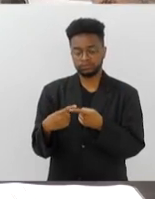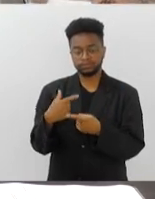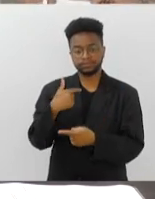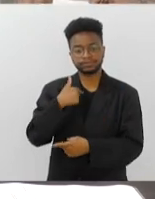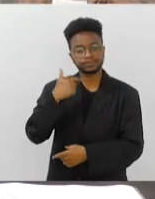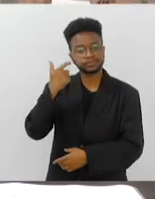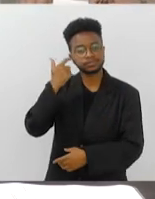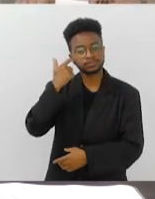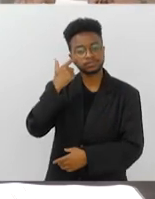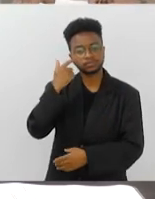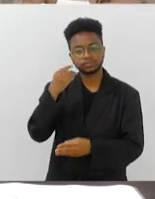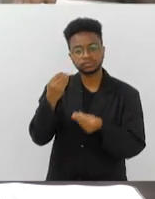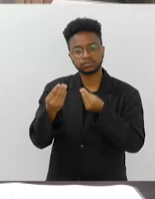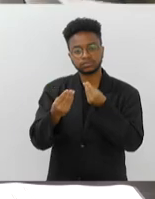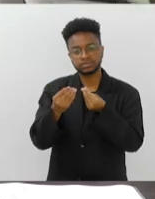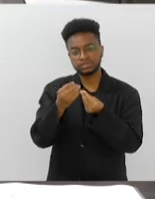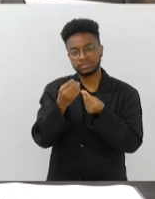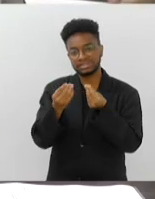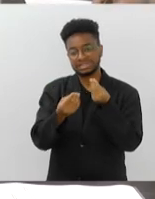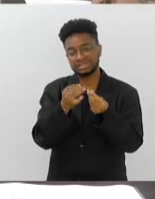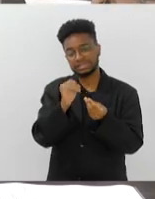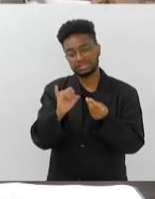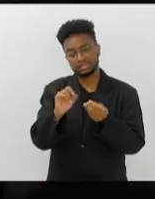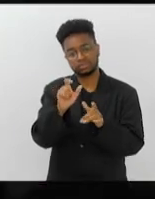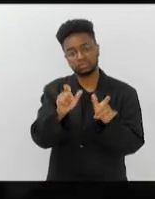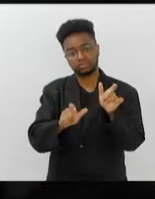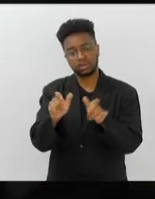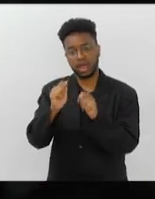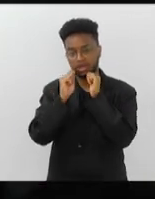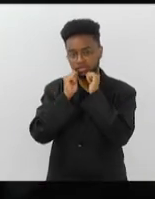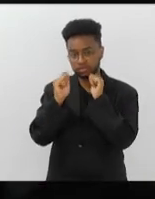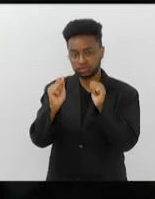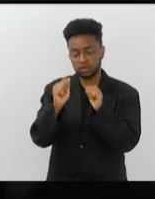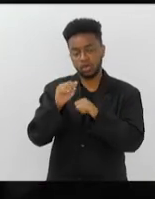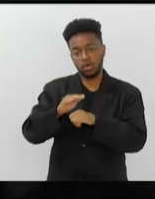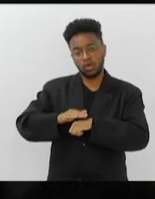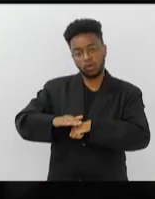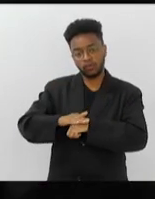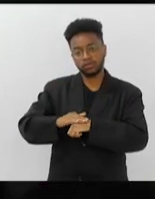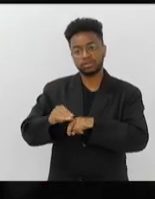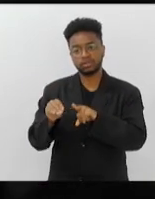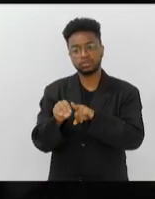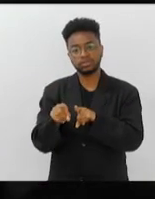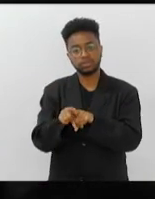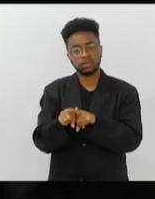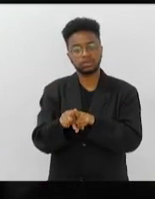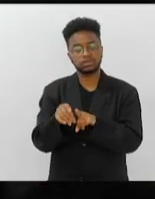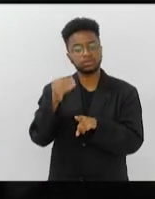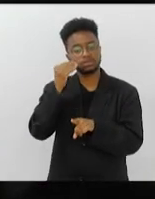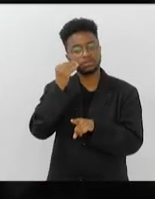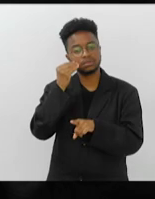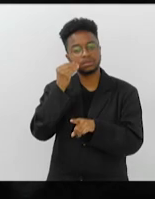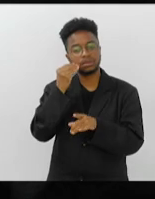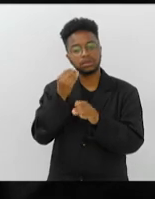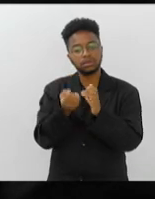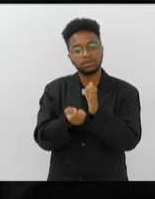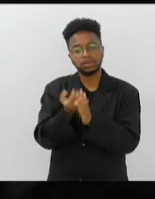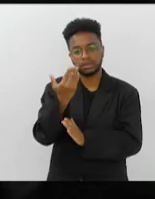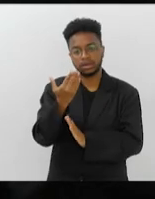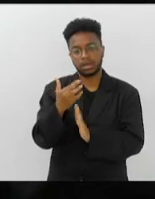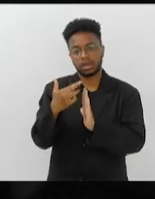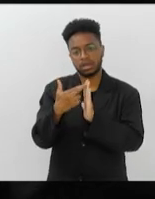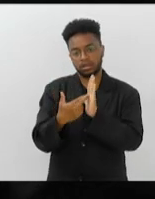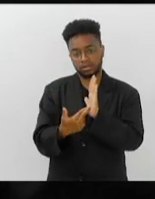pensando das assessorias conversarem e tentar fazer uma regulamentação sobre essas questões de patrimônio. Pode partir